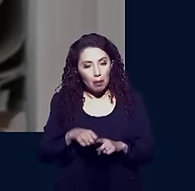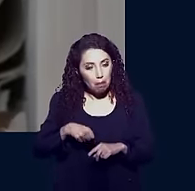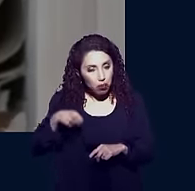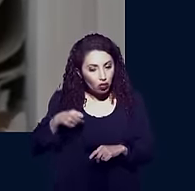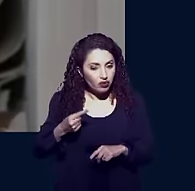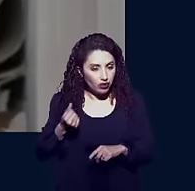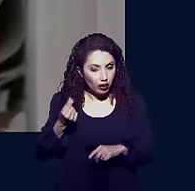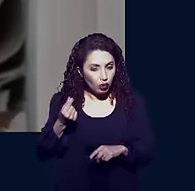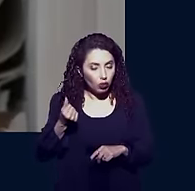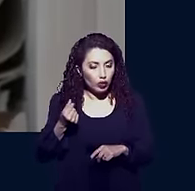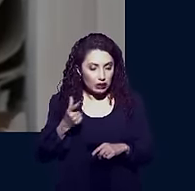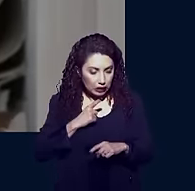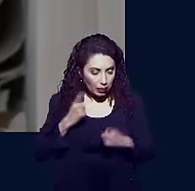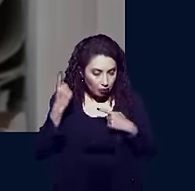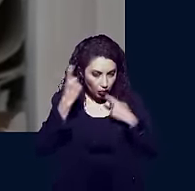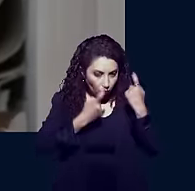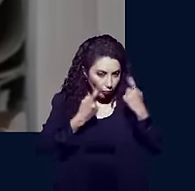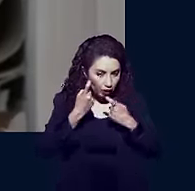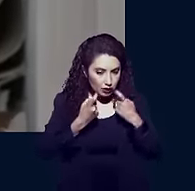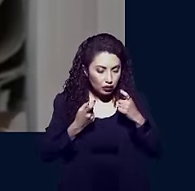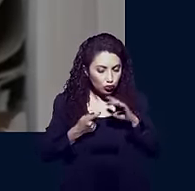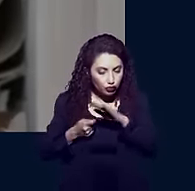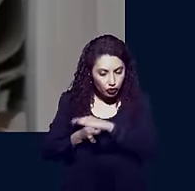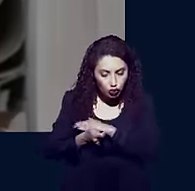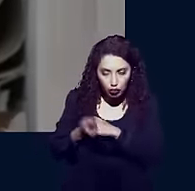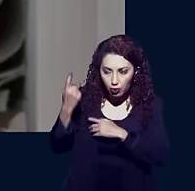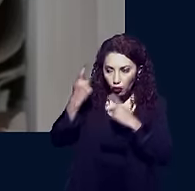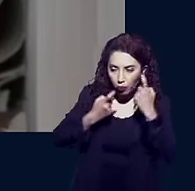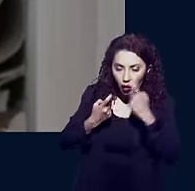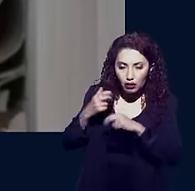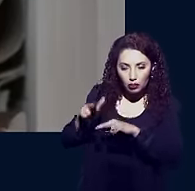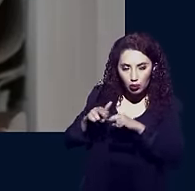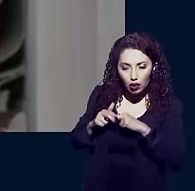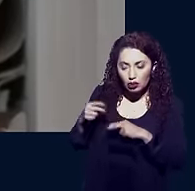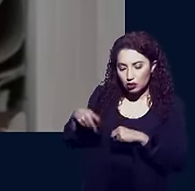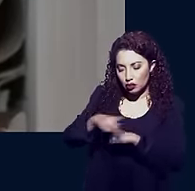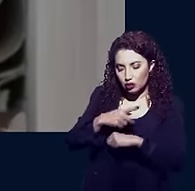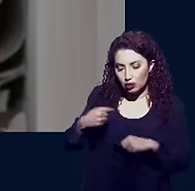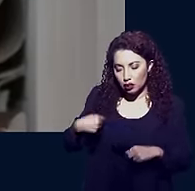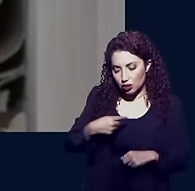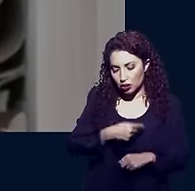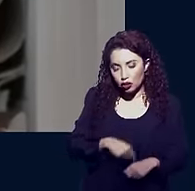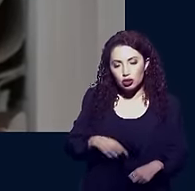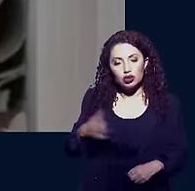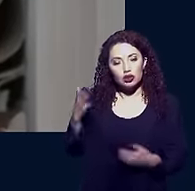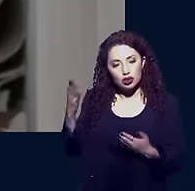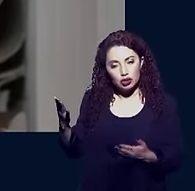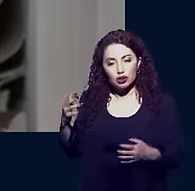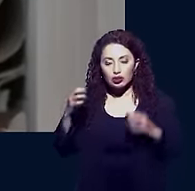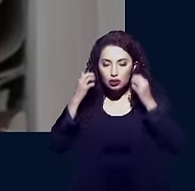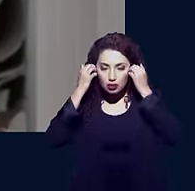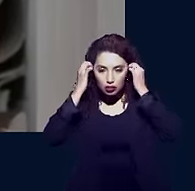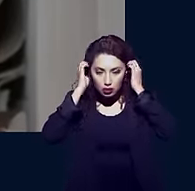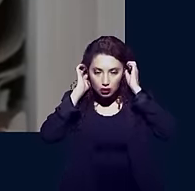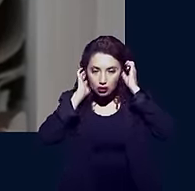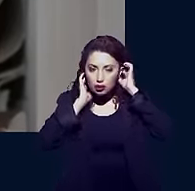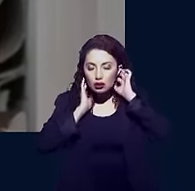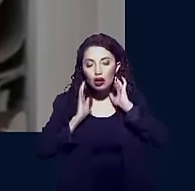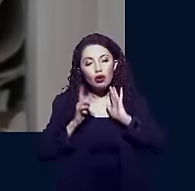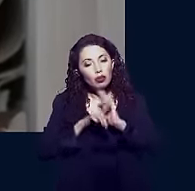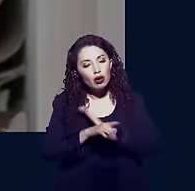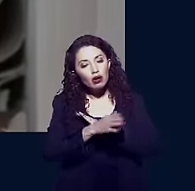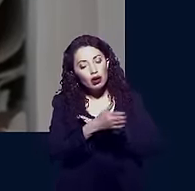ainda muita preocupação dos investidores com relação à à China né Principalmente os investidores de emerging markets então assim a pergunta para você